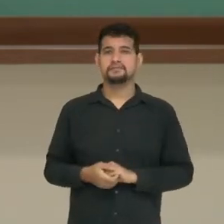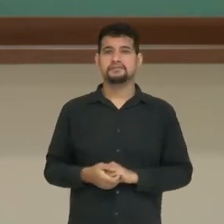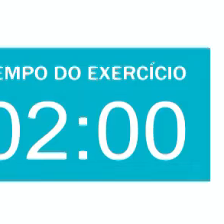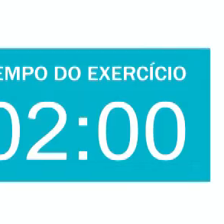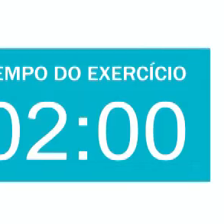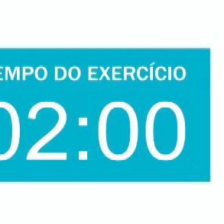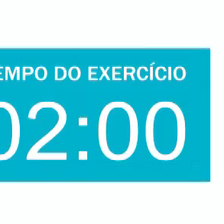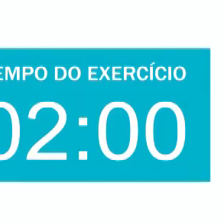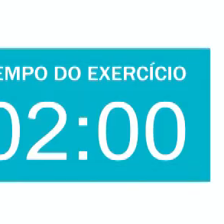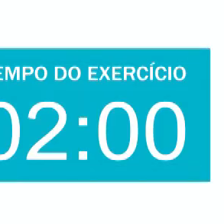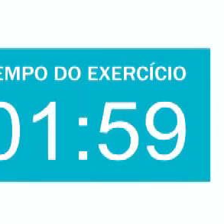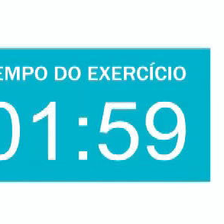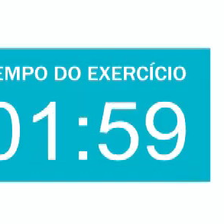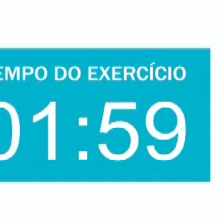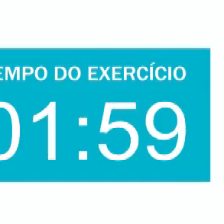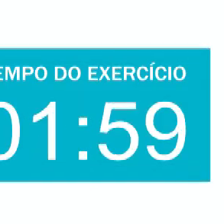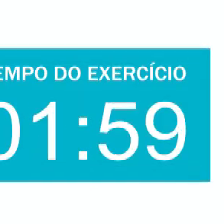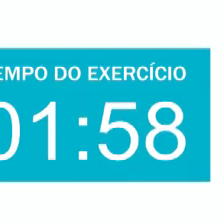contigo.